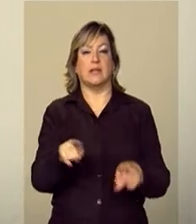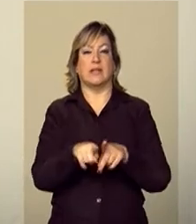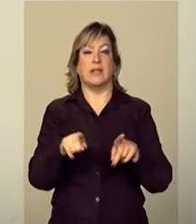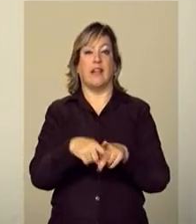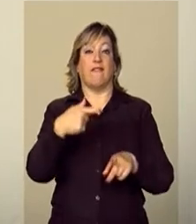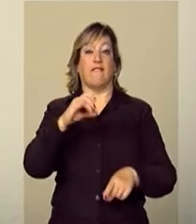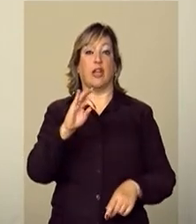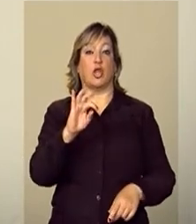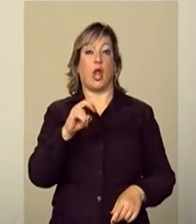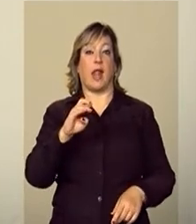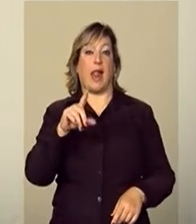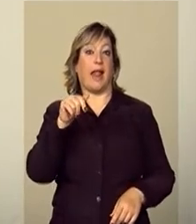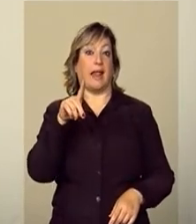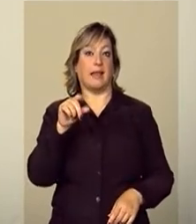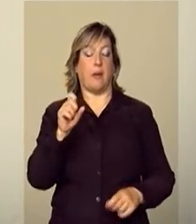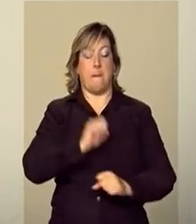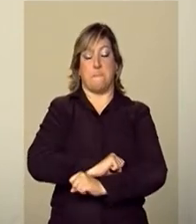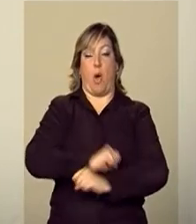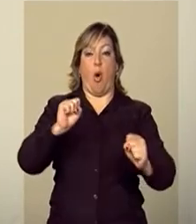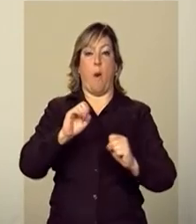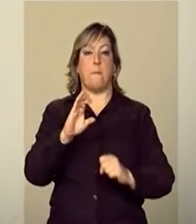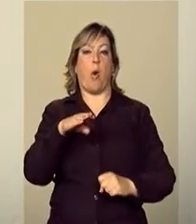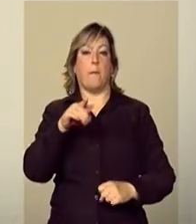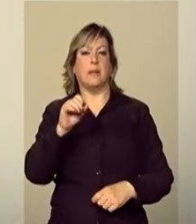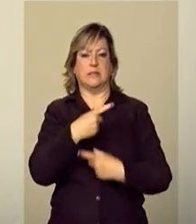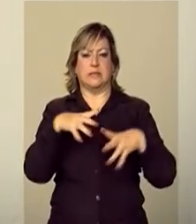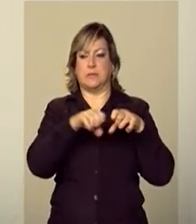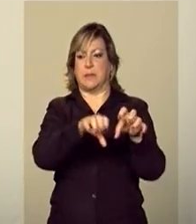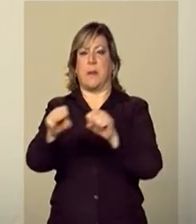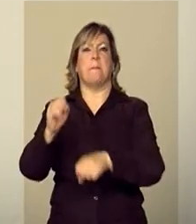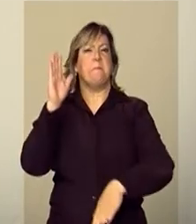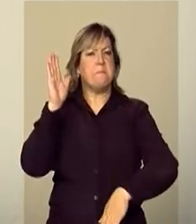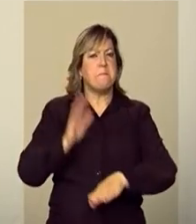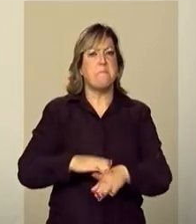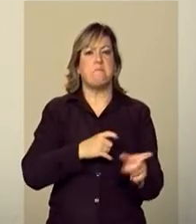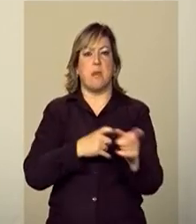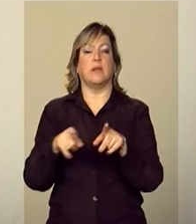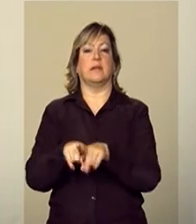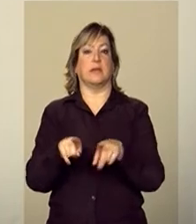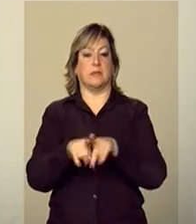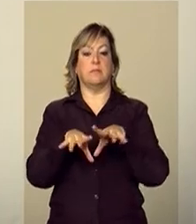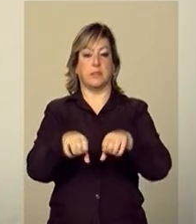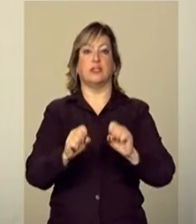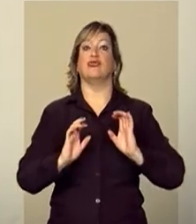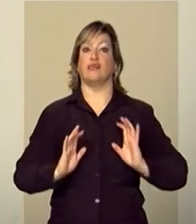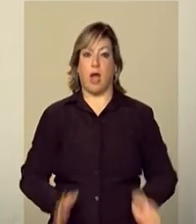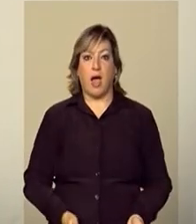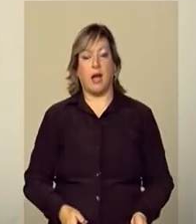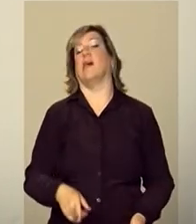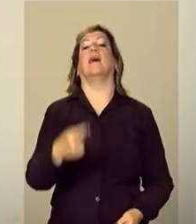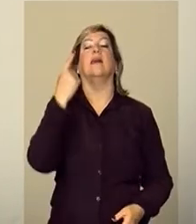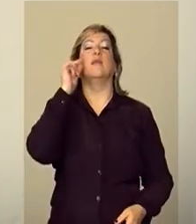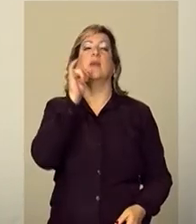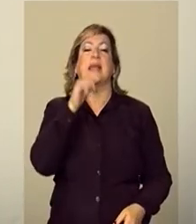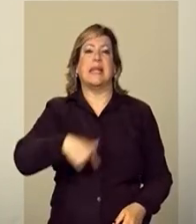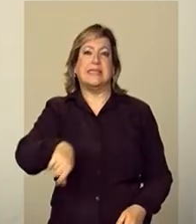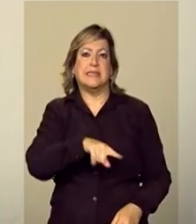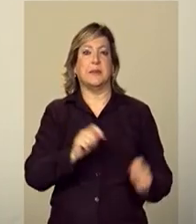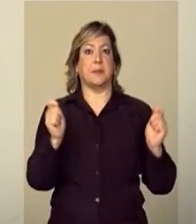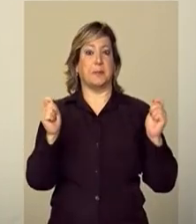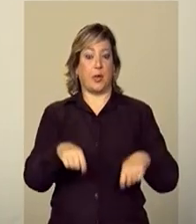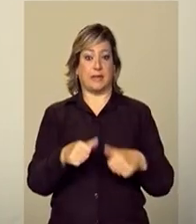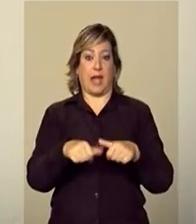explosivos veja você foram apreendidos nas nossas operações Imagine que esse armamento